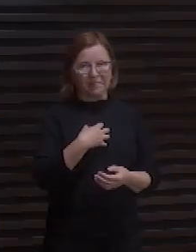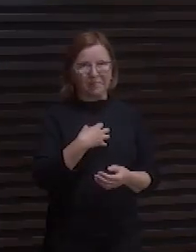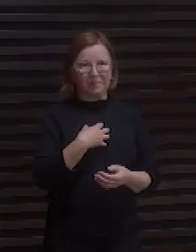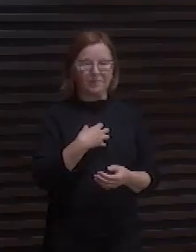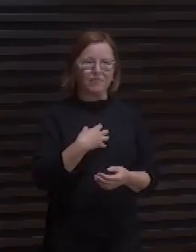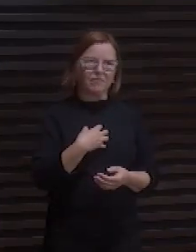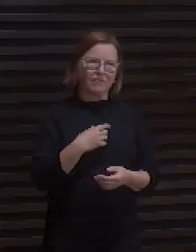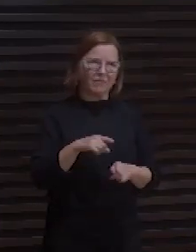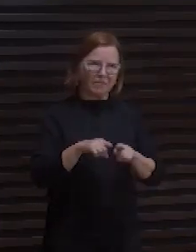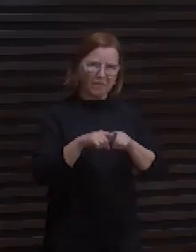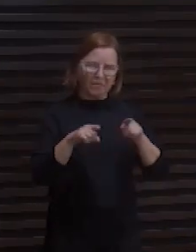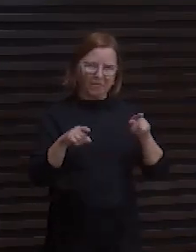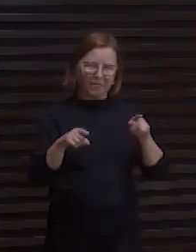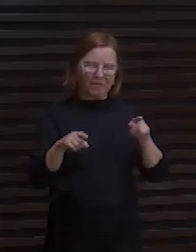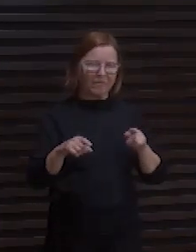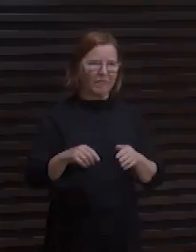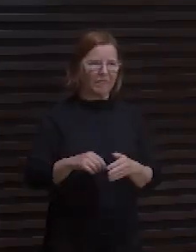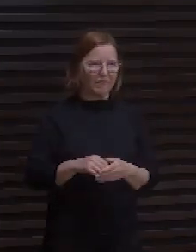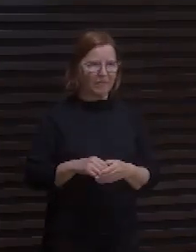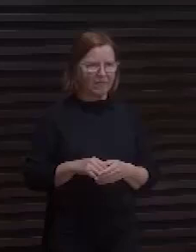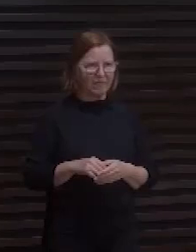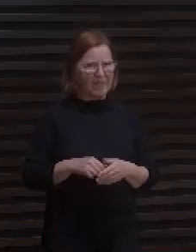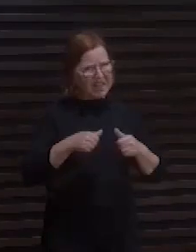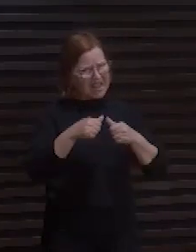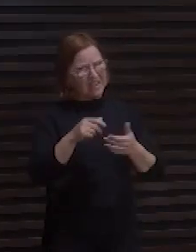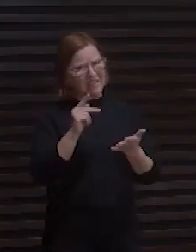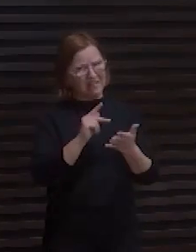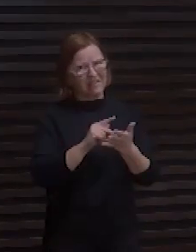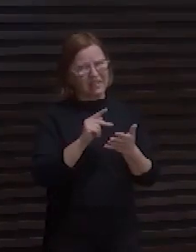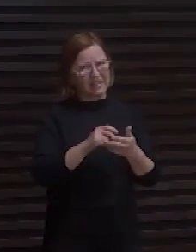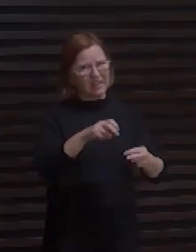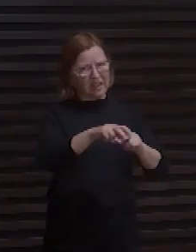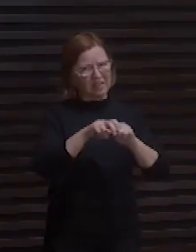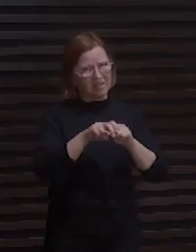Mas será isso a